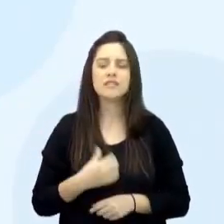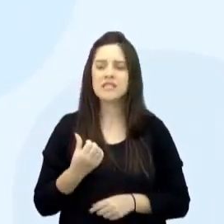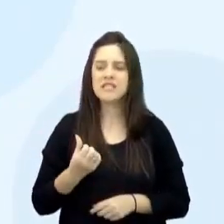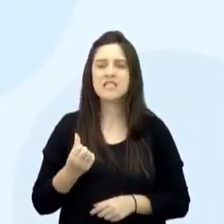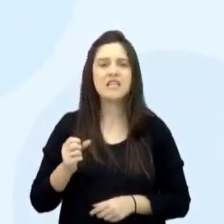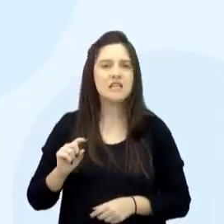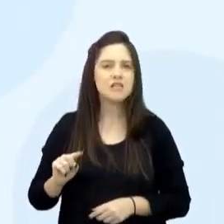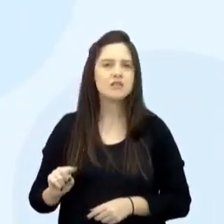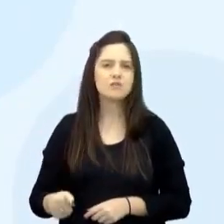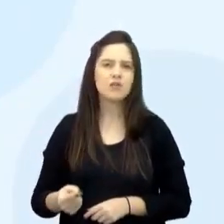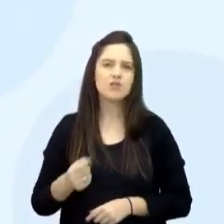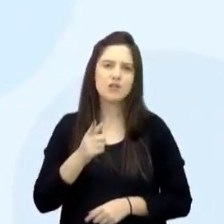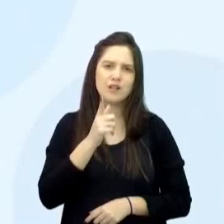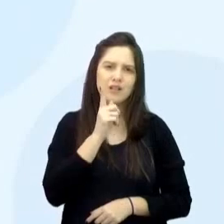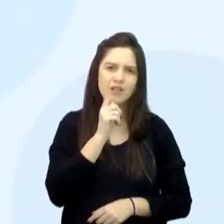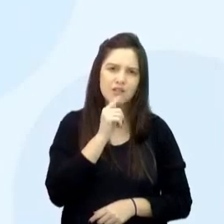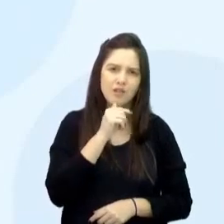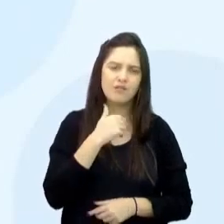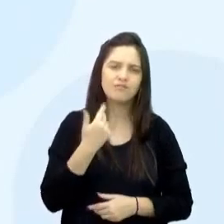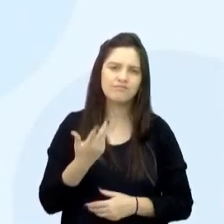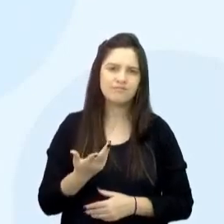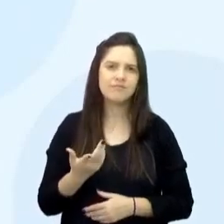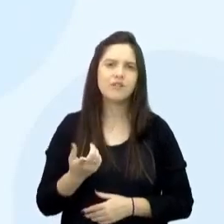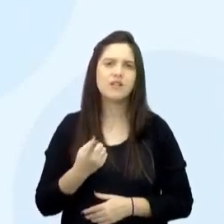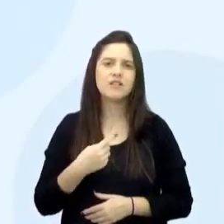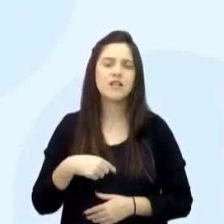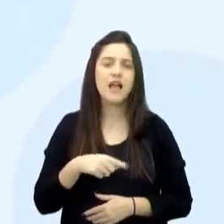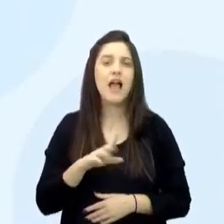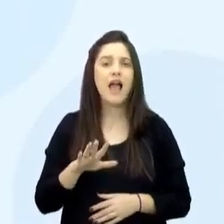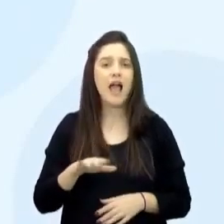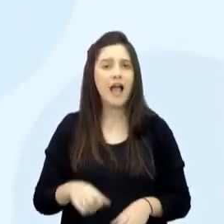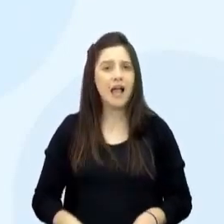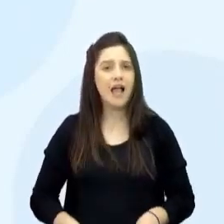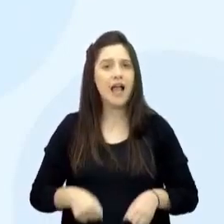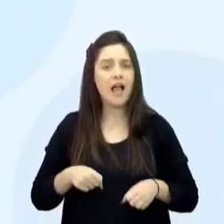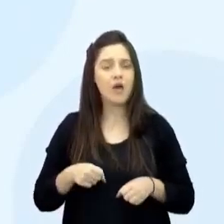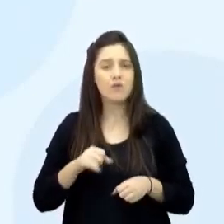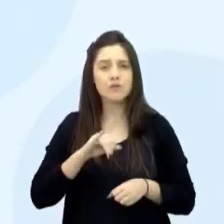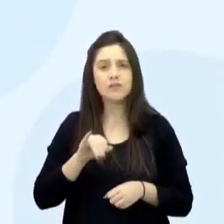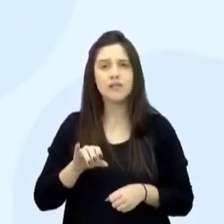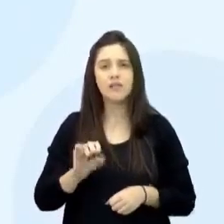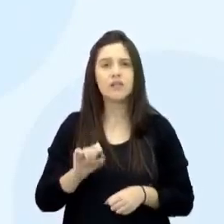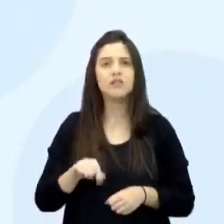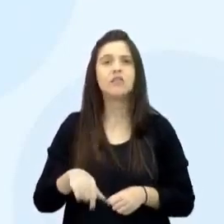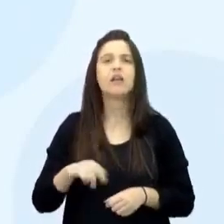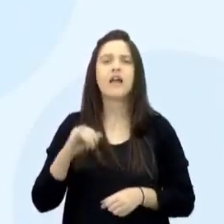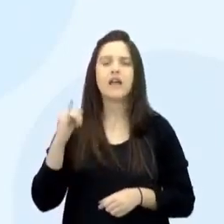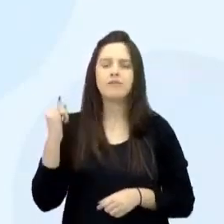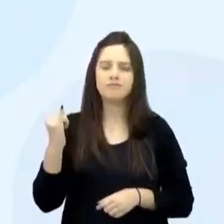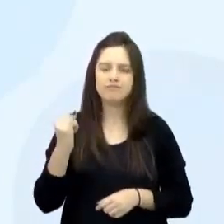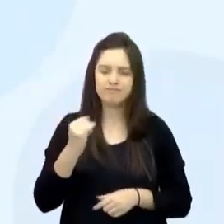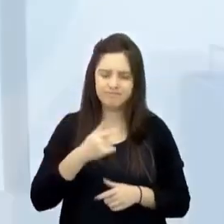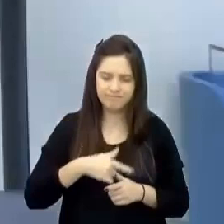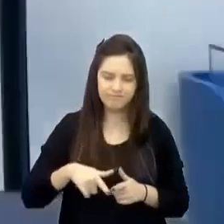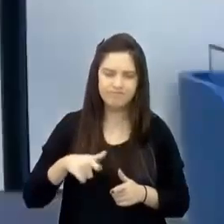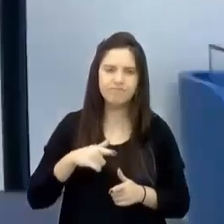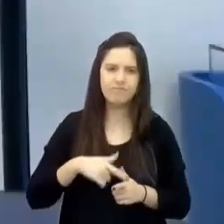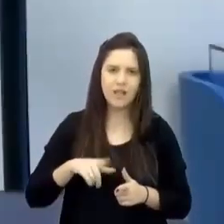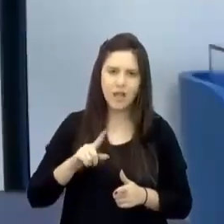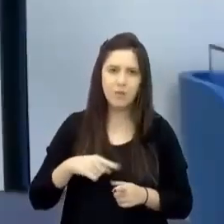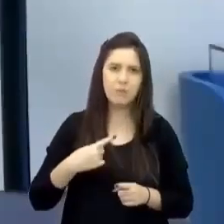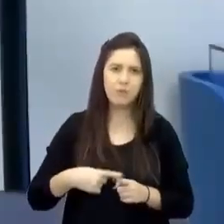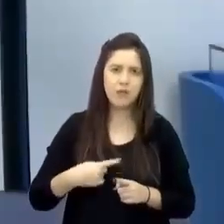6.000 litros de água na produção. E no caso da calça jeans, nós temos um problema um pouco mais sério, porque é uma